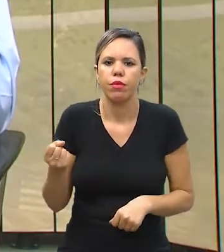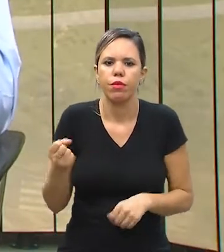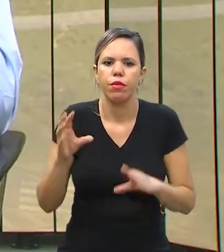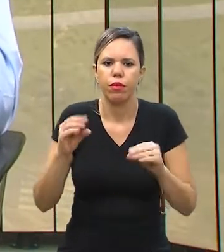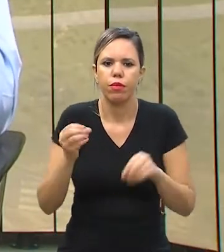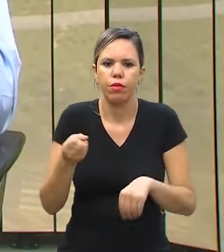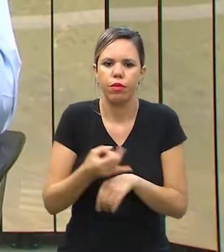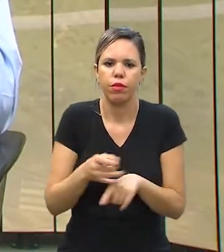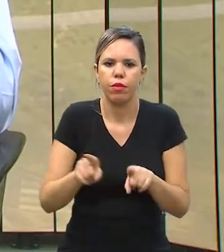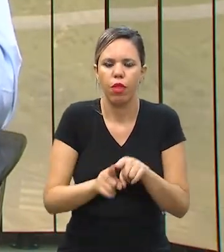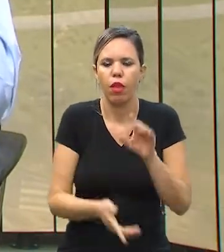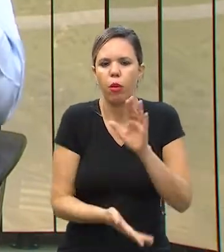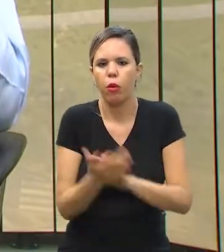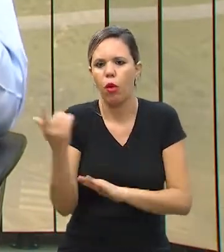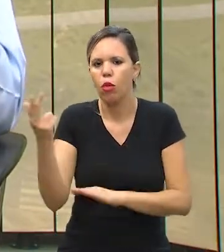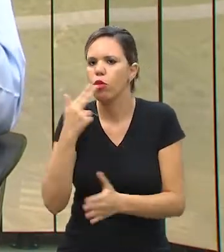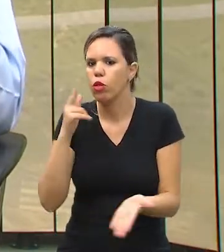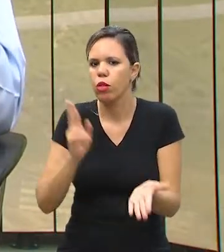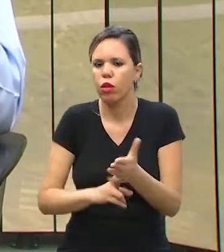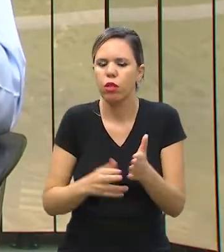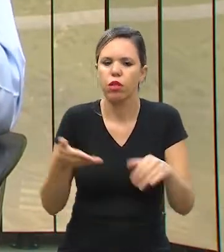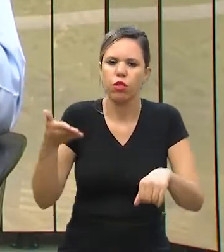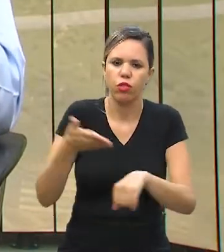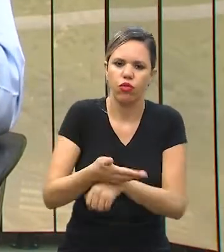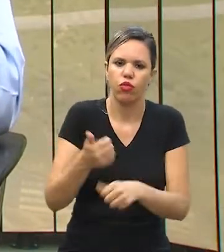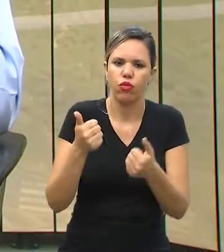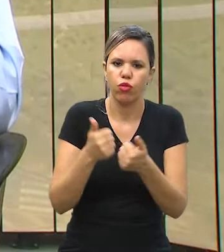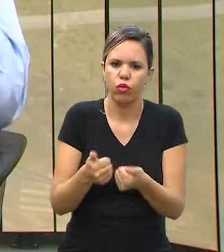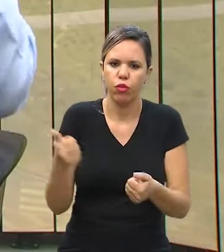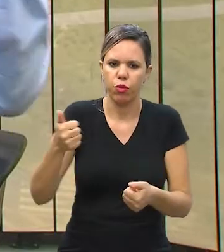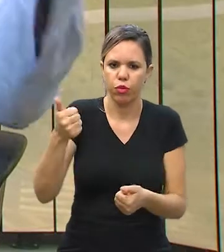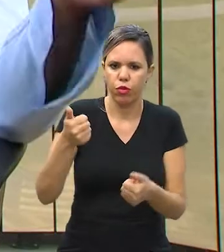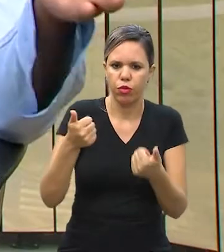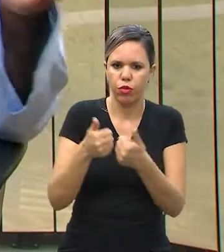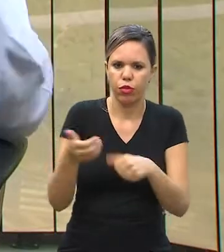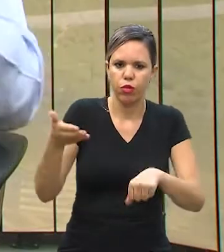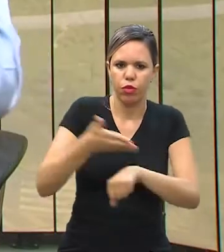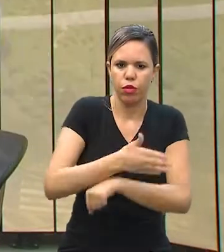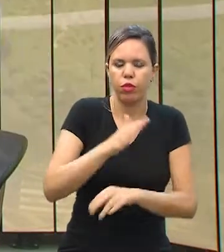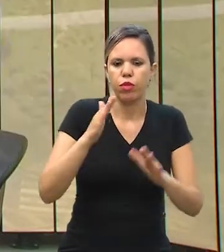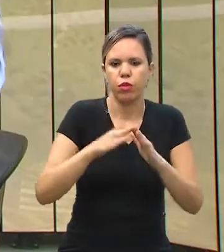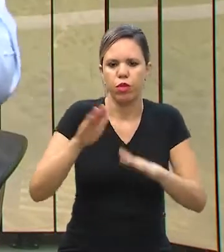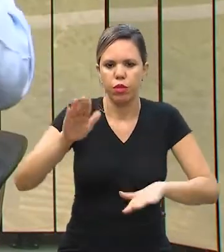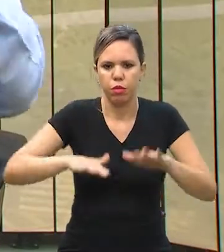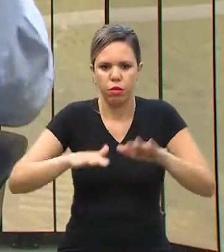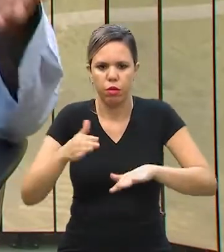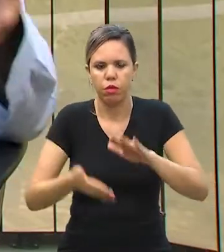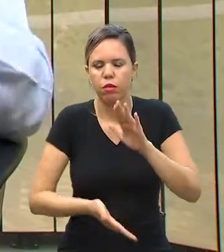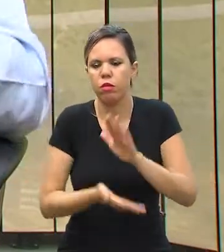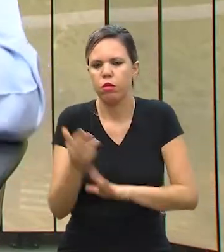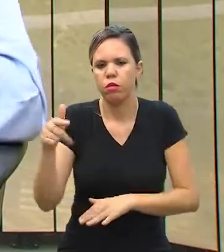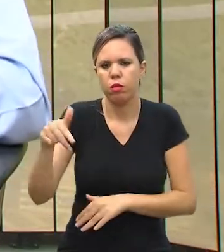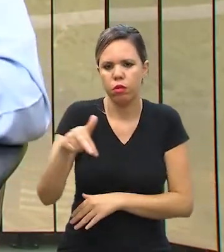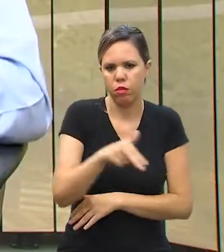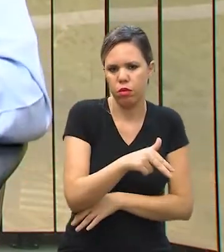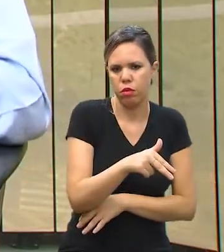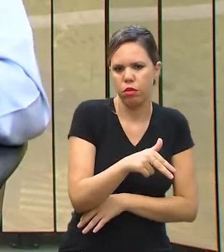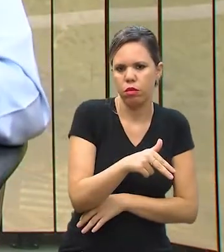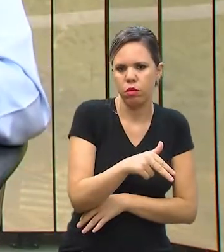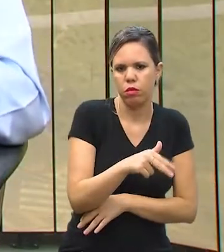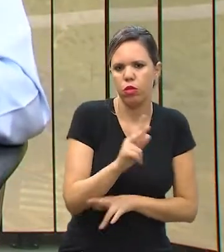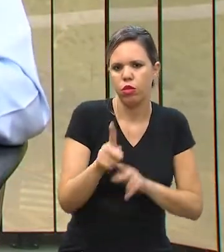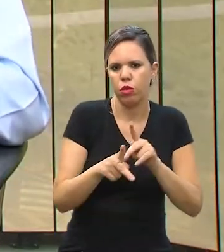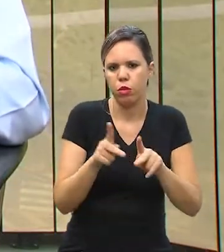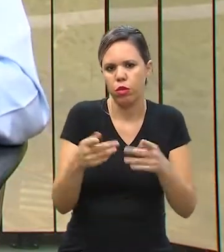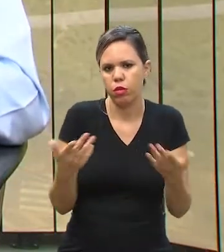noite, depois ia pro correio, pegava o ônibus, o primeiro ônibus, ia embora para casa, ou às vezes ia andando com a